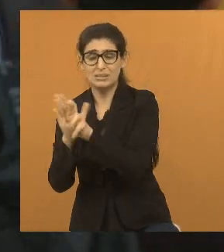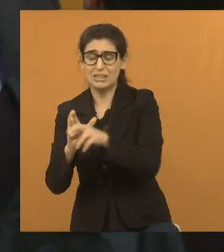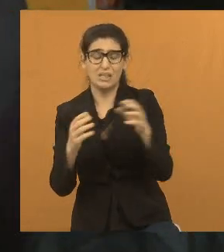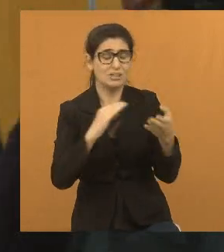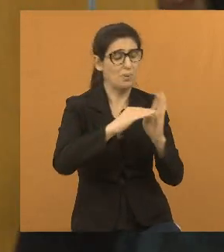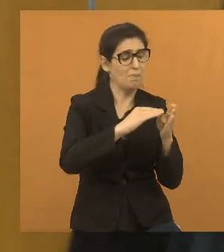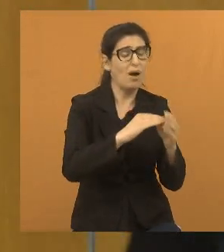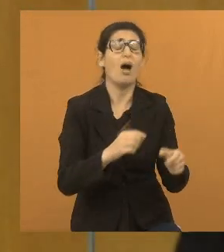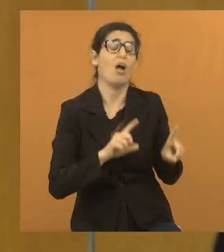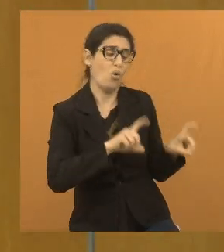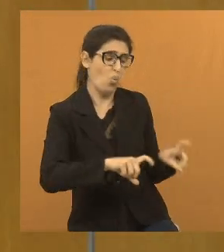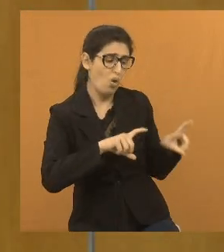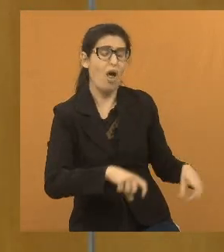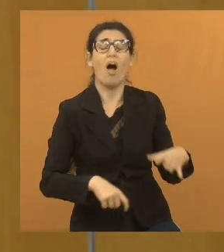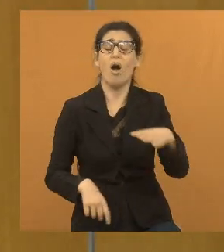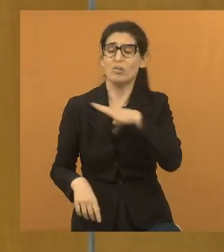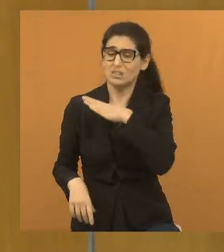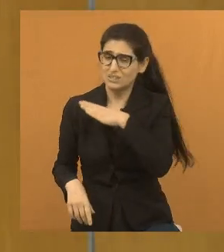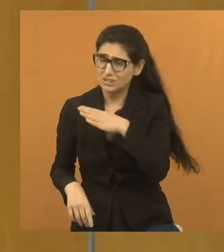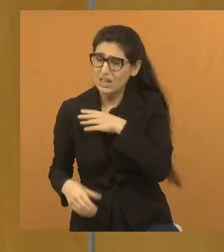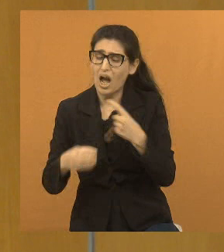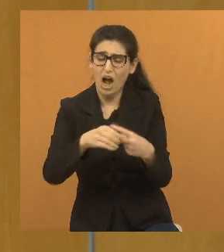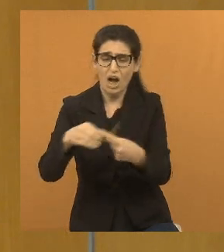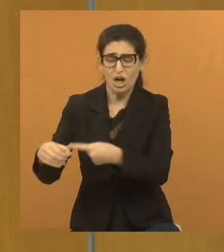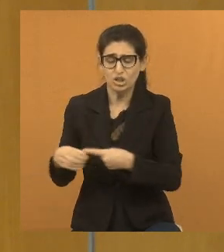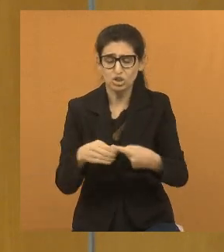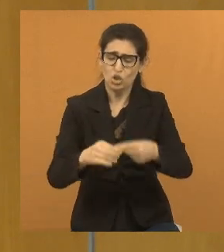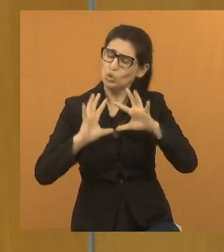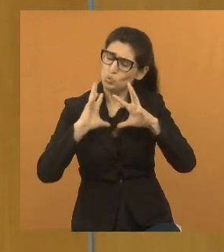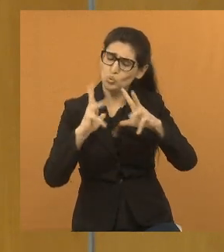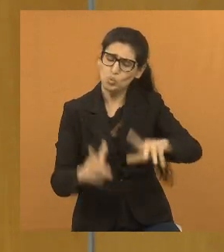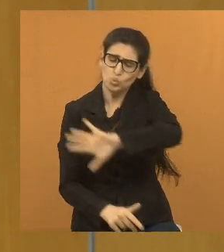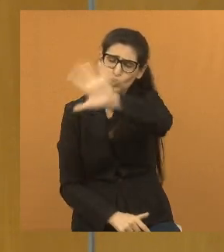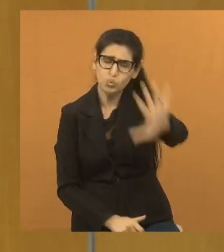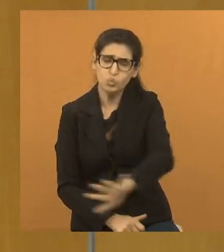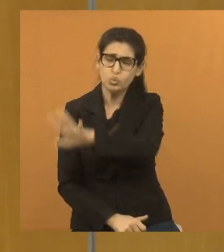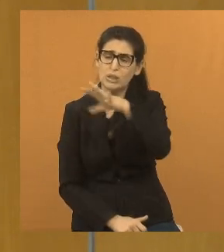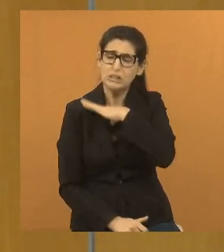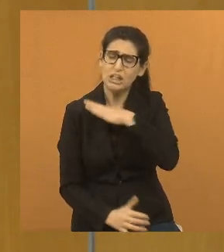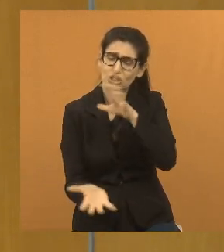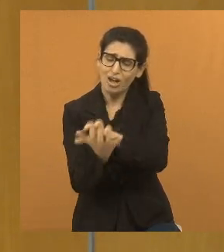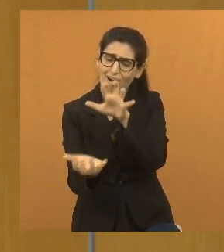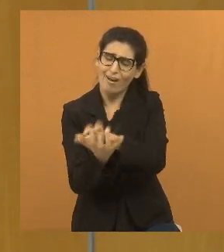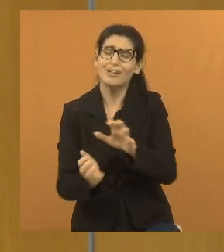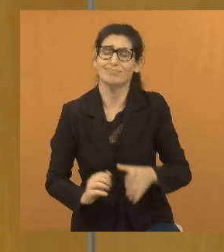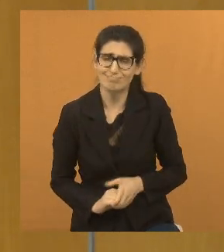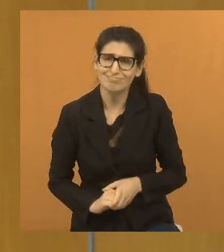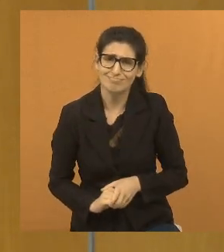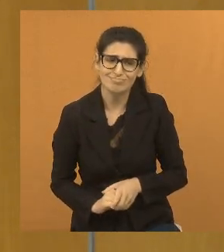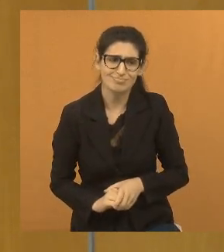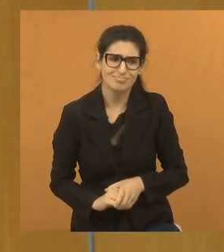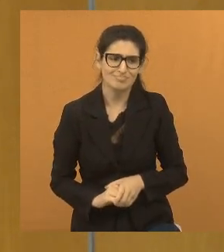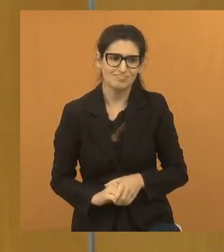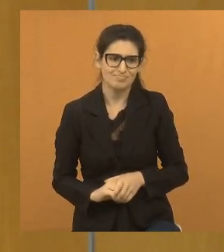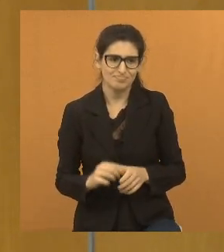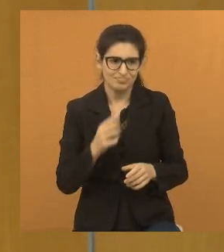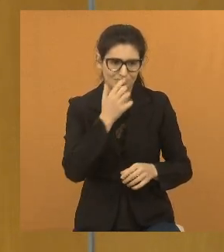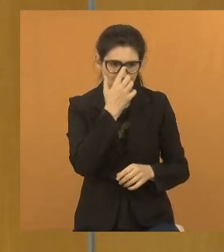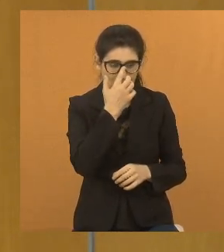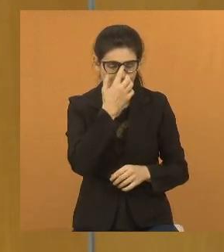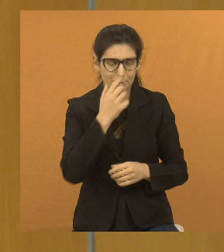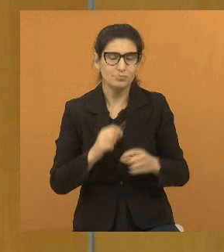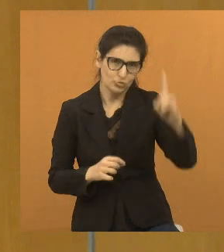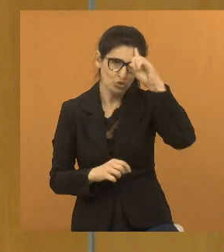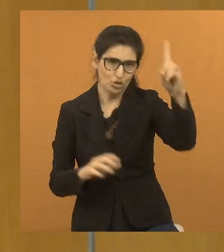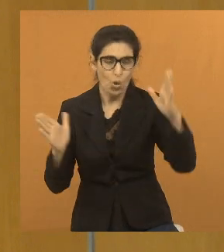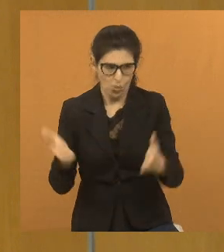rural, centro da cidade, toda a cidade de Jacareí, vocês que estão aqui na galeria. Que bem que vieram, né? Na data